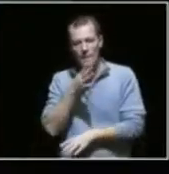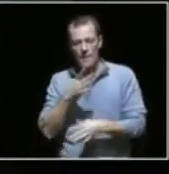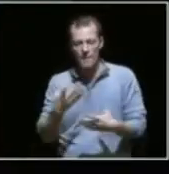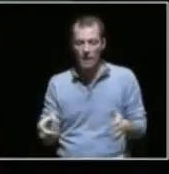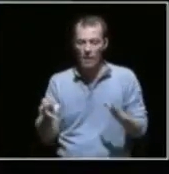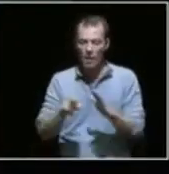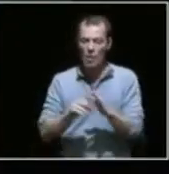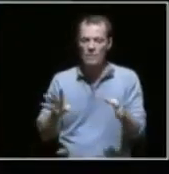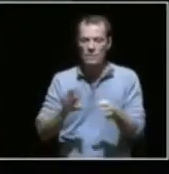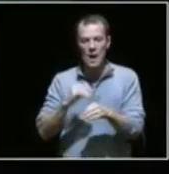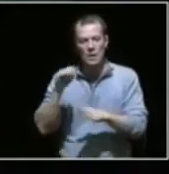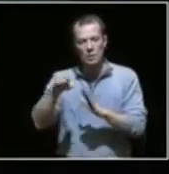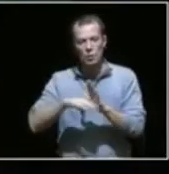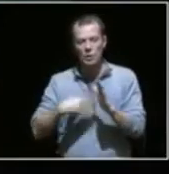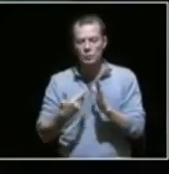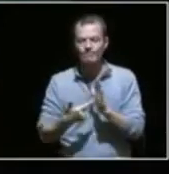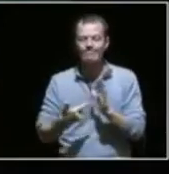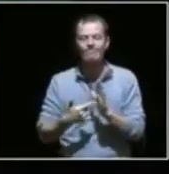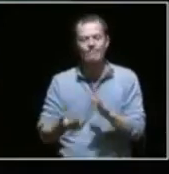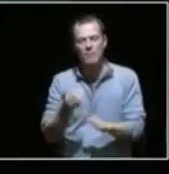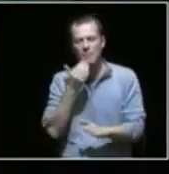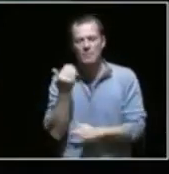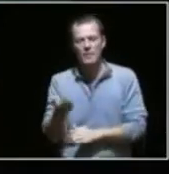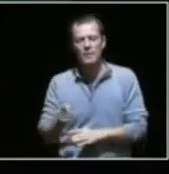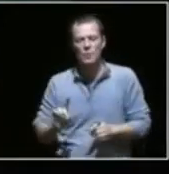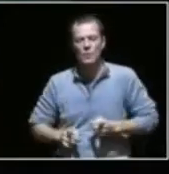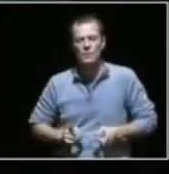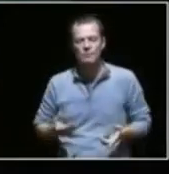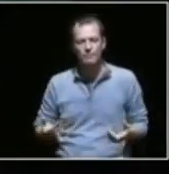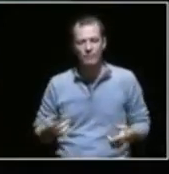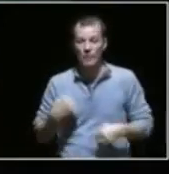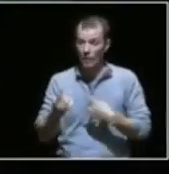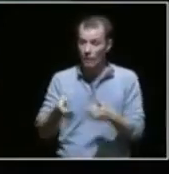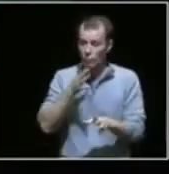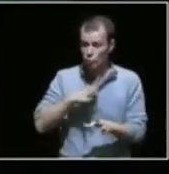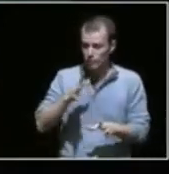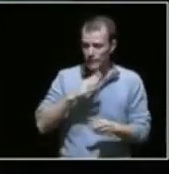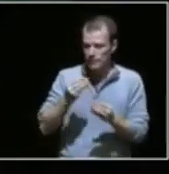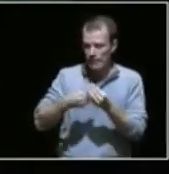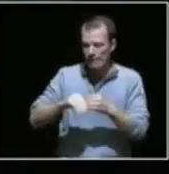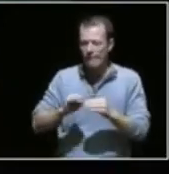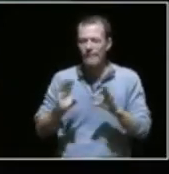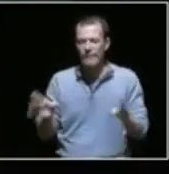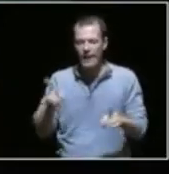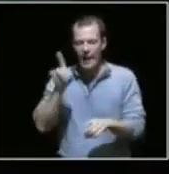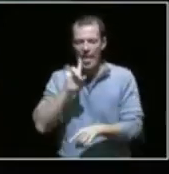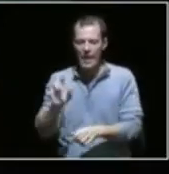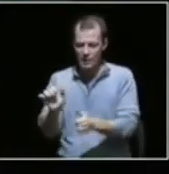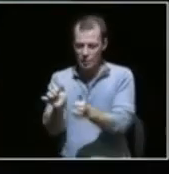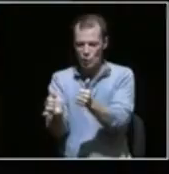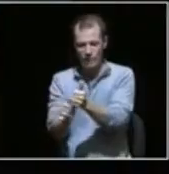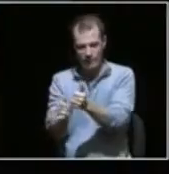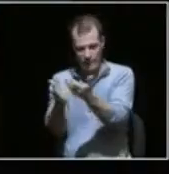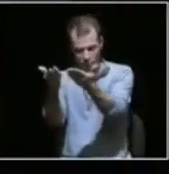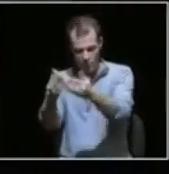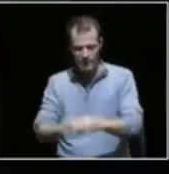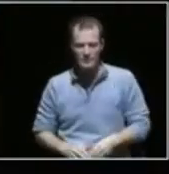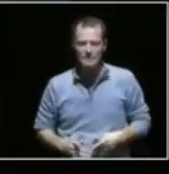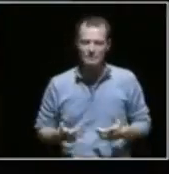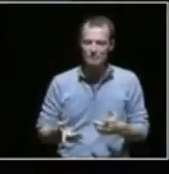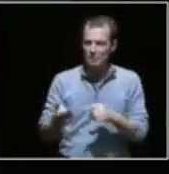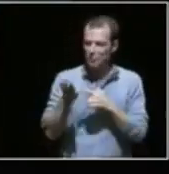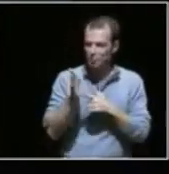ao articulado do projeto de regulamento, solicitando ainda algumas explicações adicionais à senhora vereadora. Por